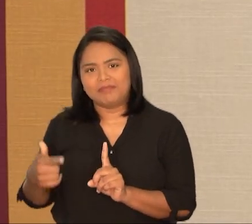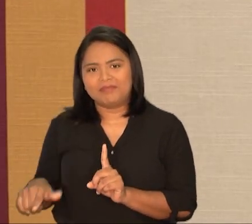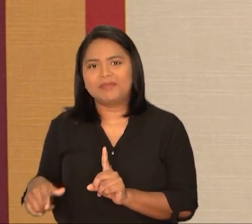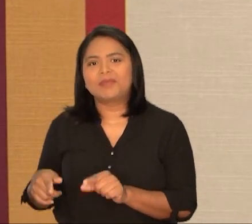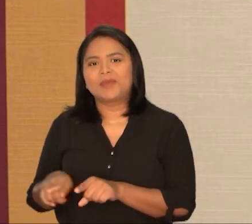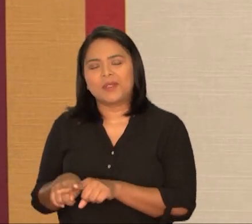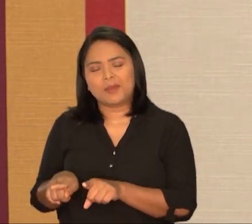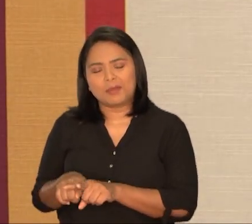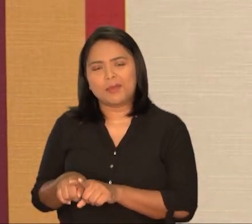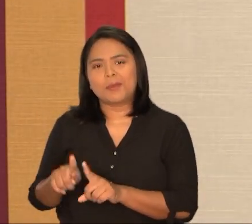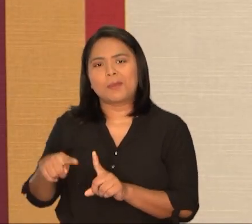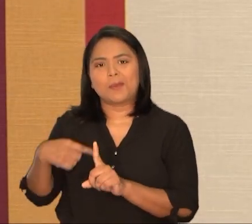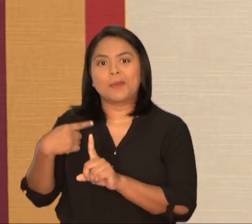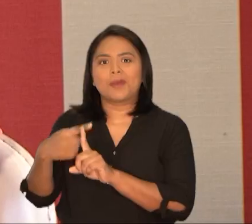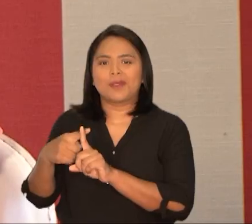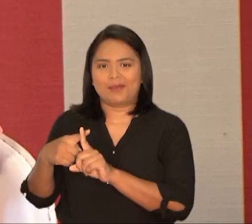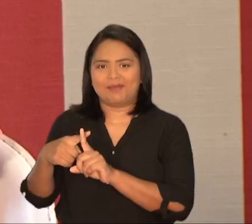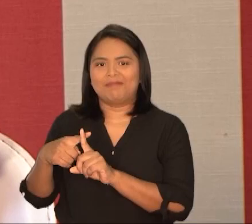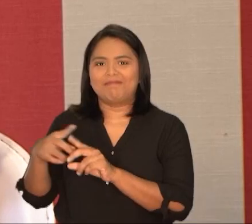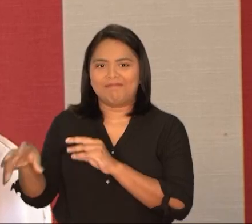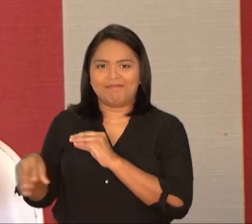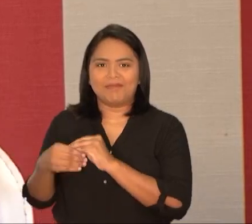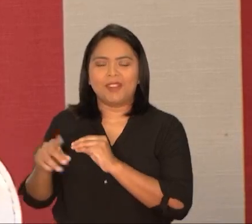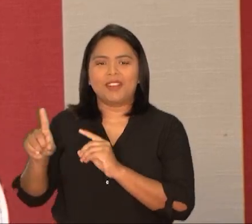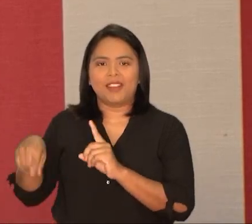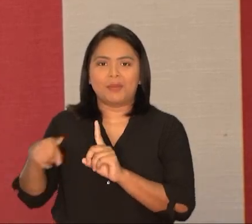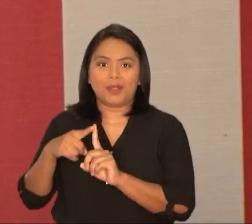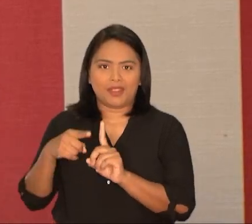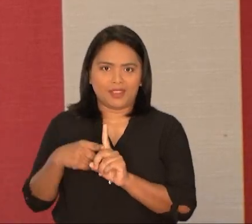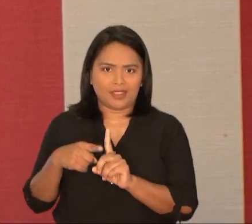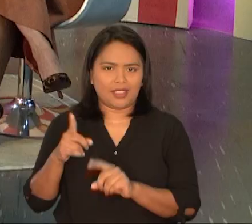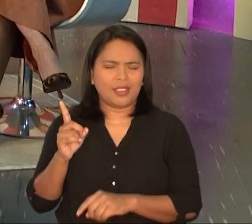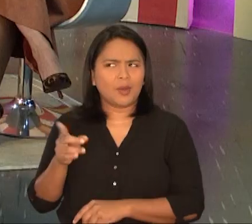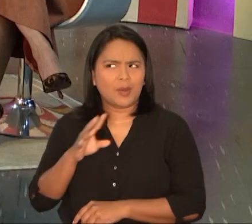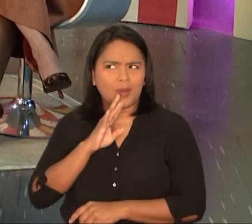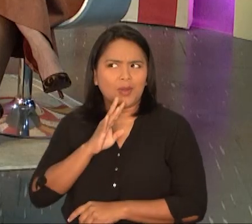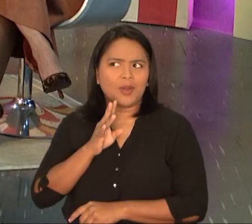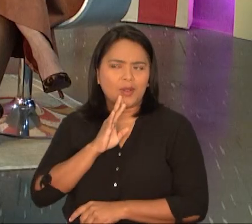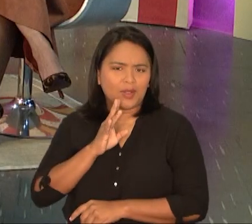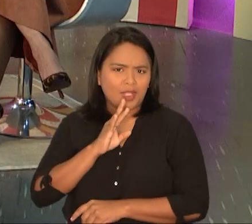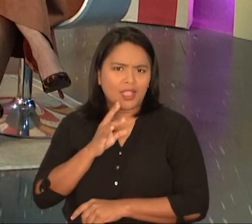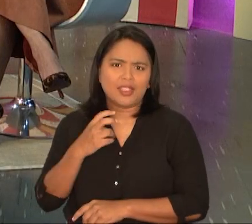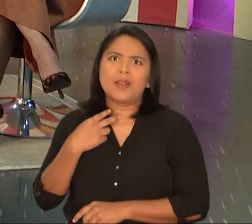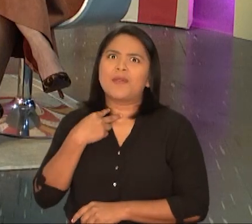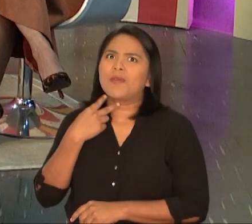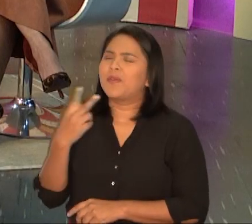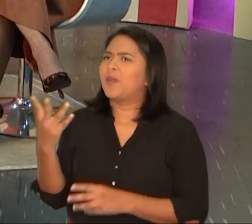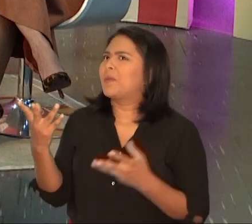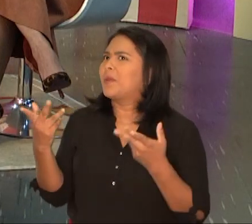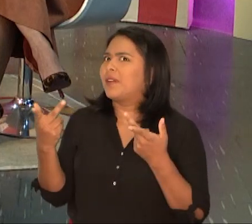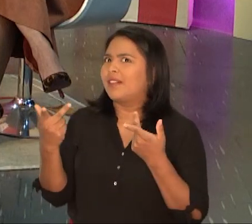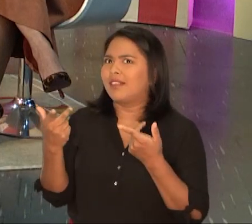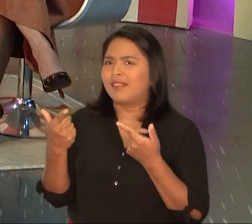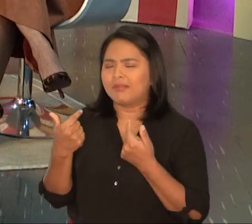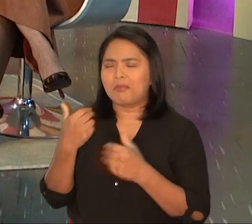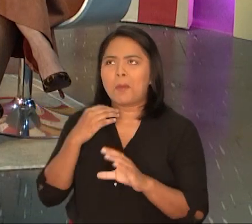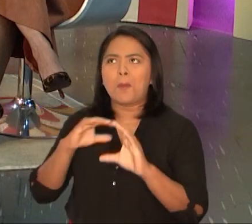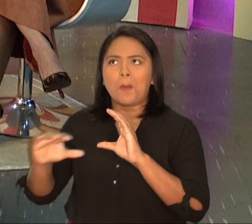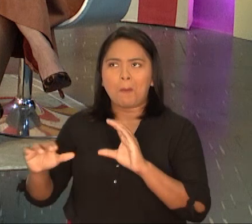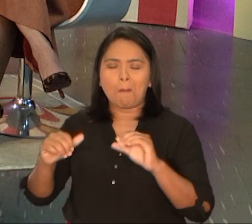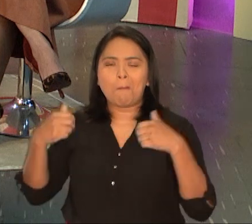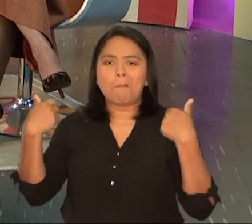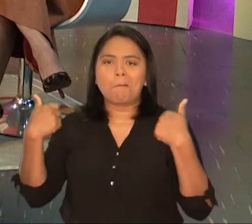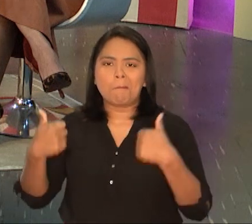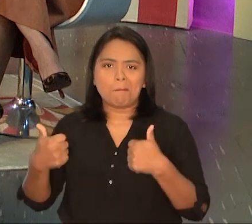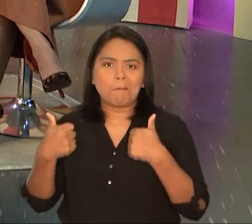ofício tão maravilhoso que é a maternidade. A Jéssica, que eu conheço já há algum tempo e tem uma voz linda, canta maravilhosamente